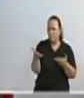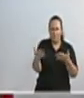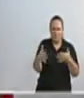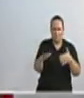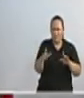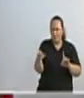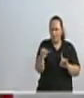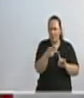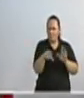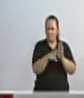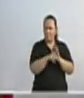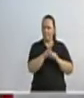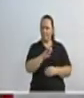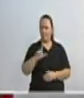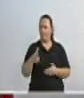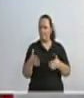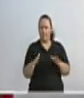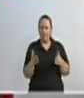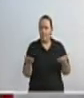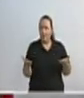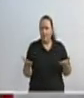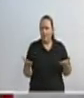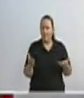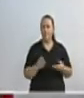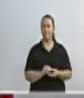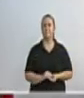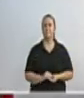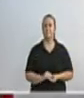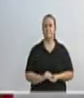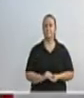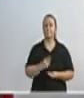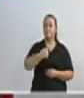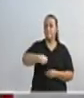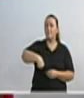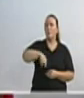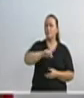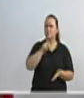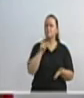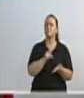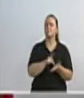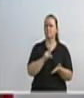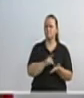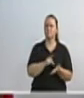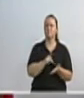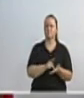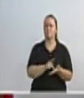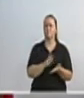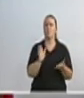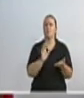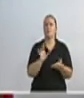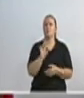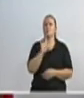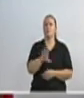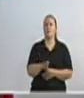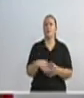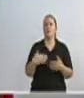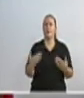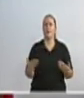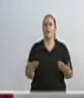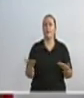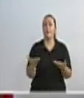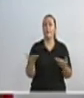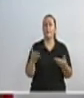Blumenau? Então nós estamos aqui muito, mas nós gostaríamos que não fosse apenas aqui,